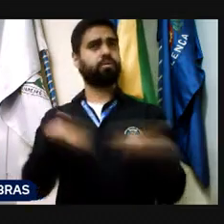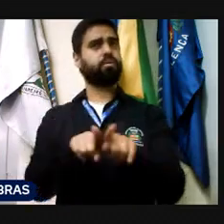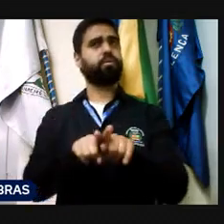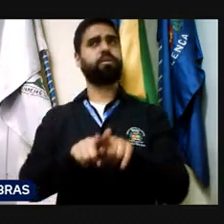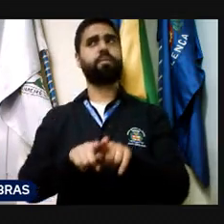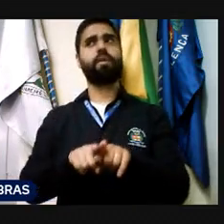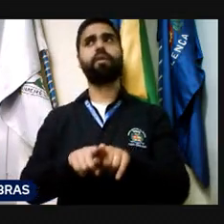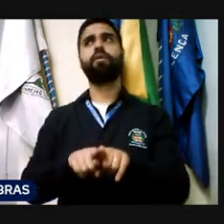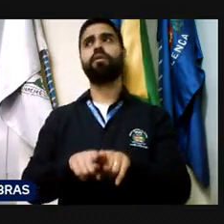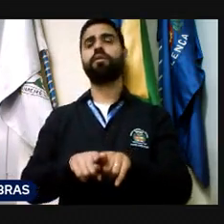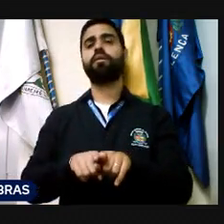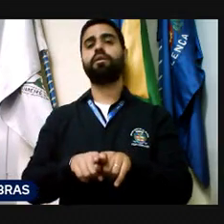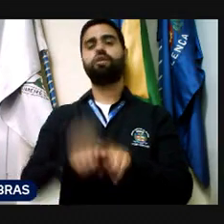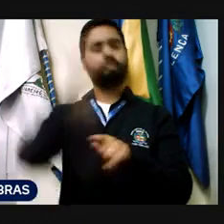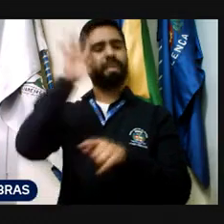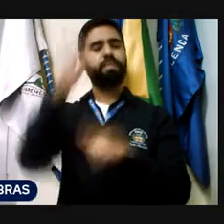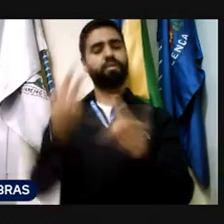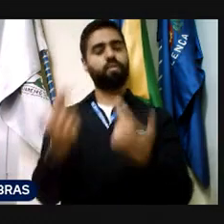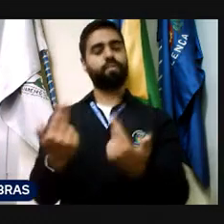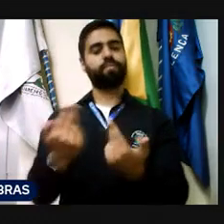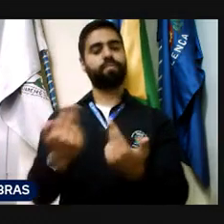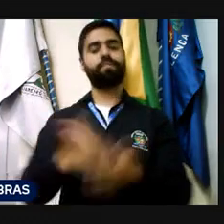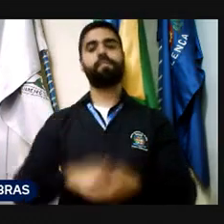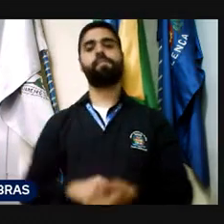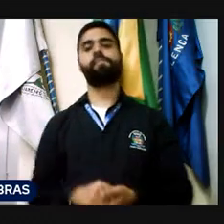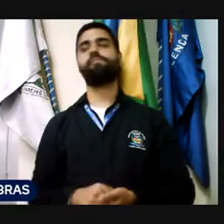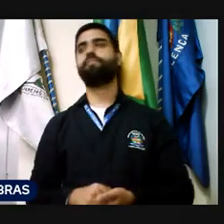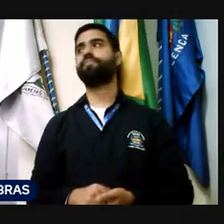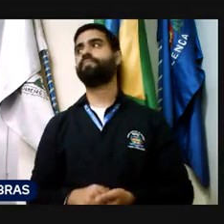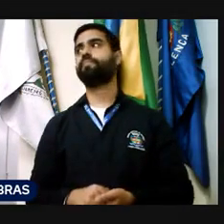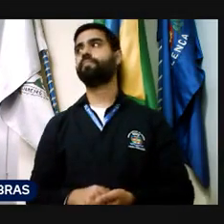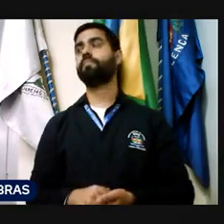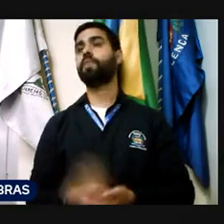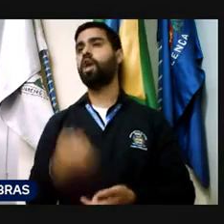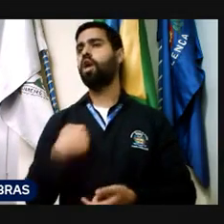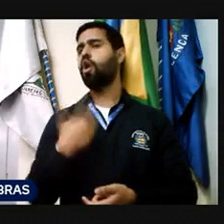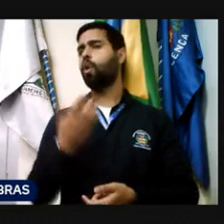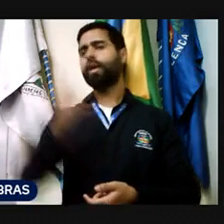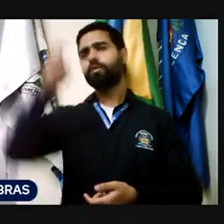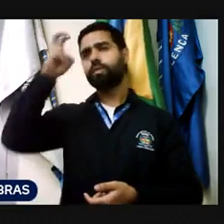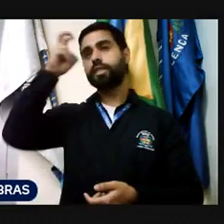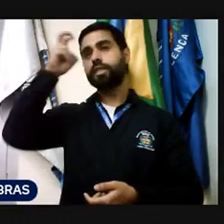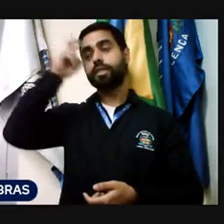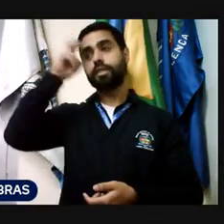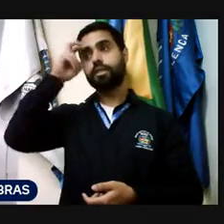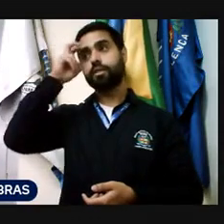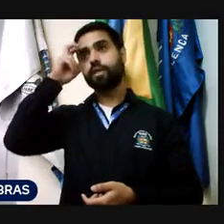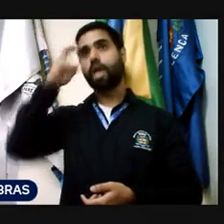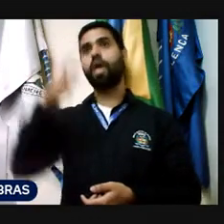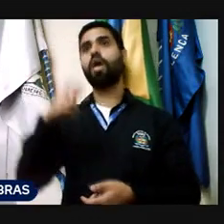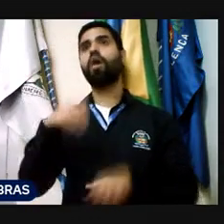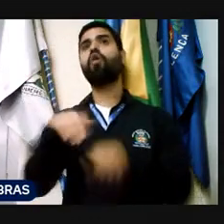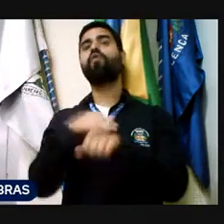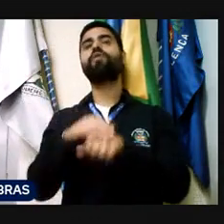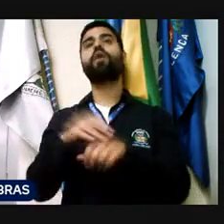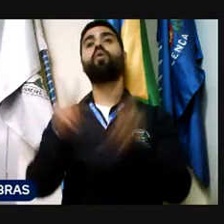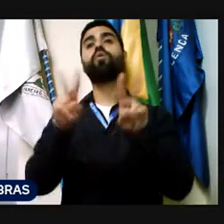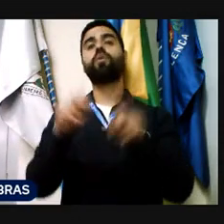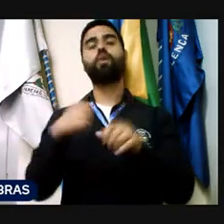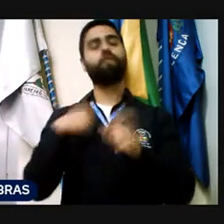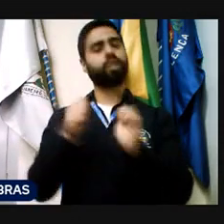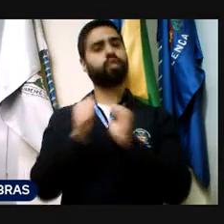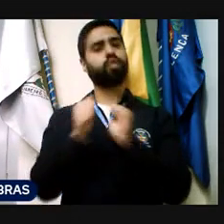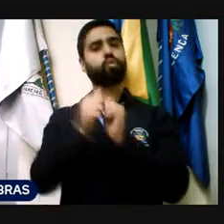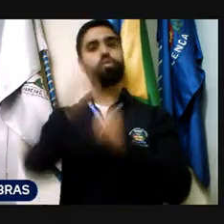não fogem desse pensamento. Eu pretendo, quinta-feira, levar esse assunto do Amaury, que eu vou estar com o